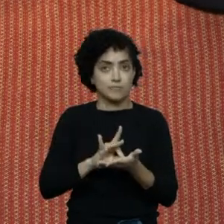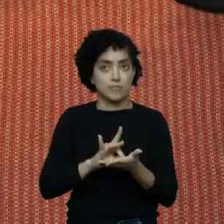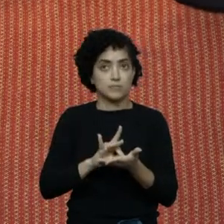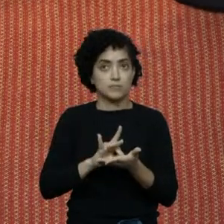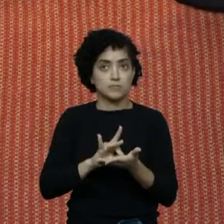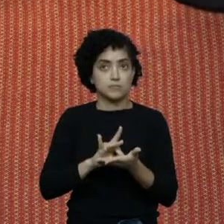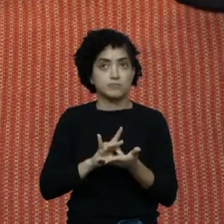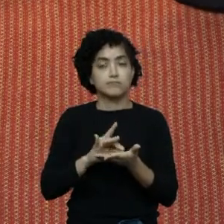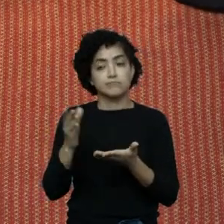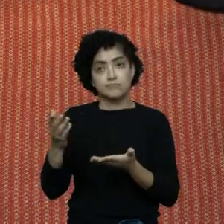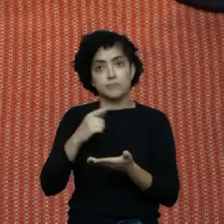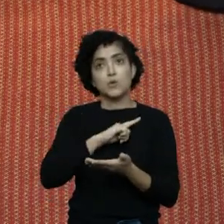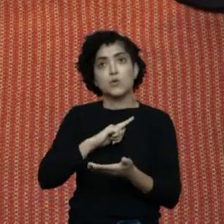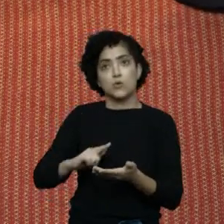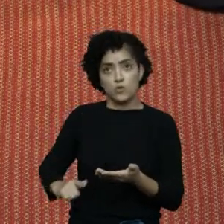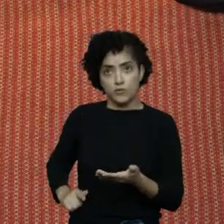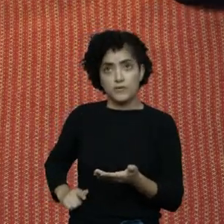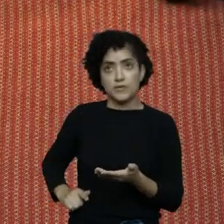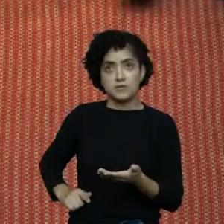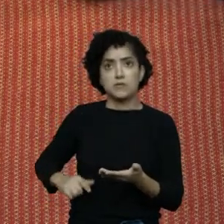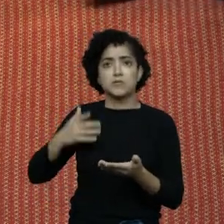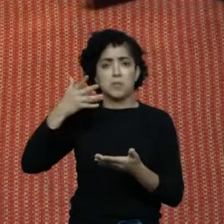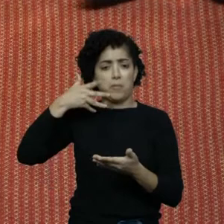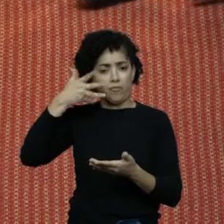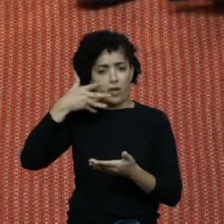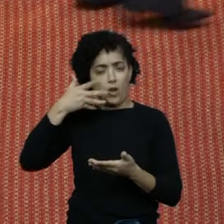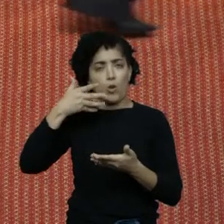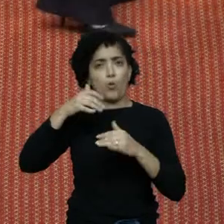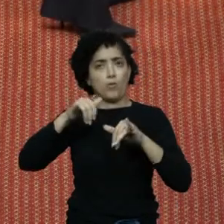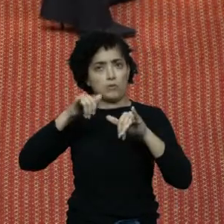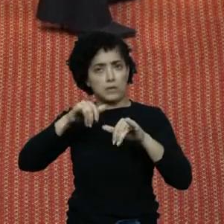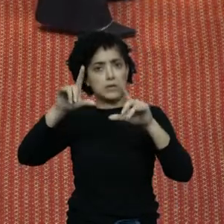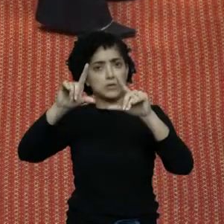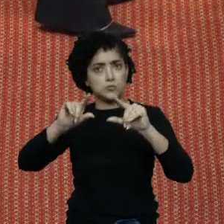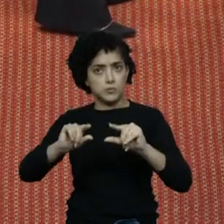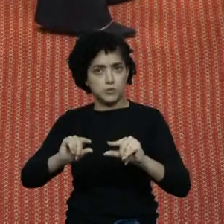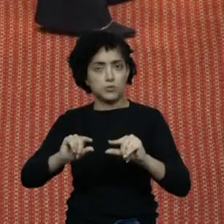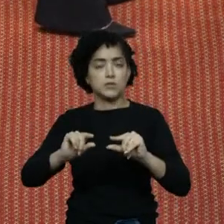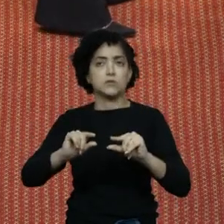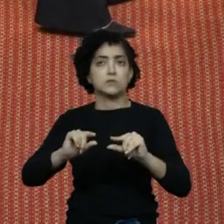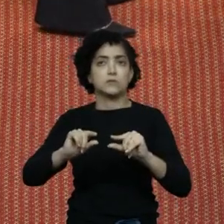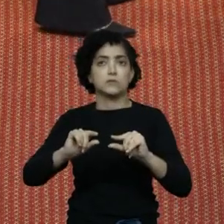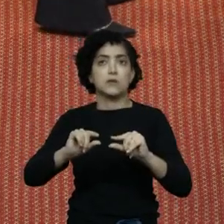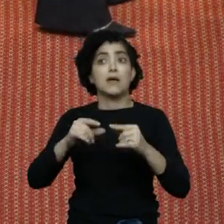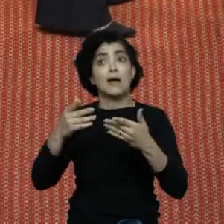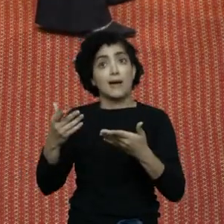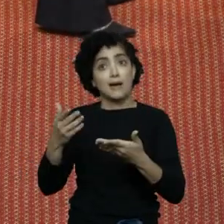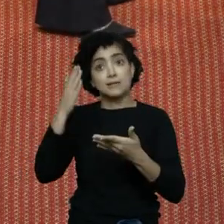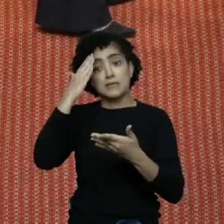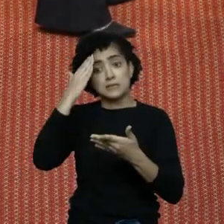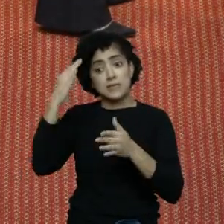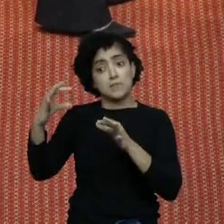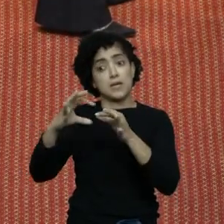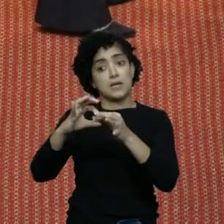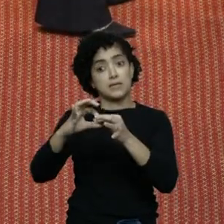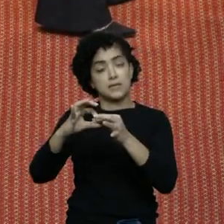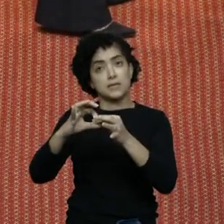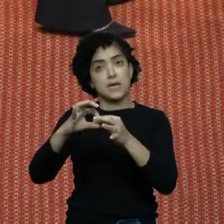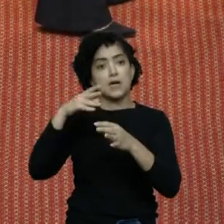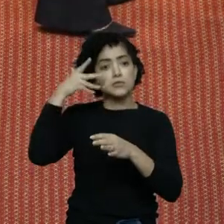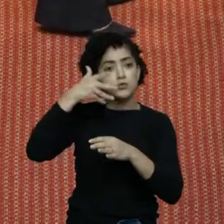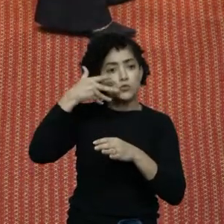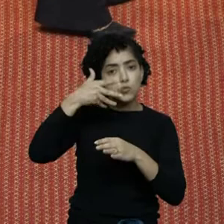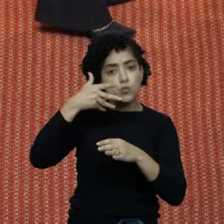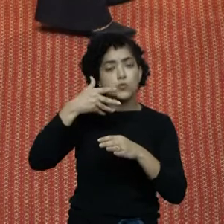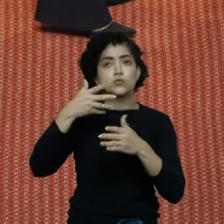o governador também se elegeu com discurso de redução de impostos E aí ele tem que saber aliar o discurso dele